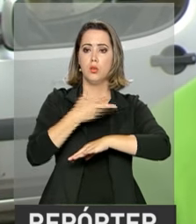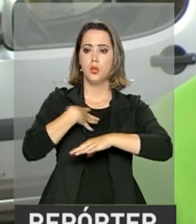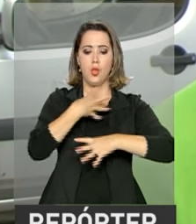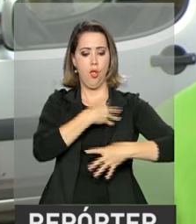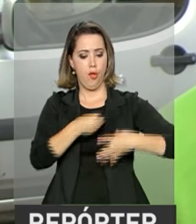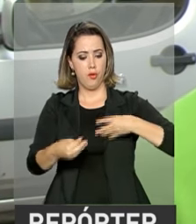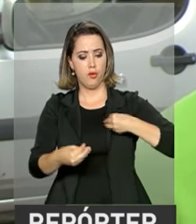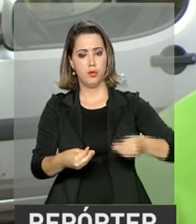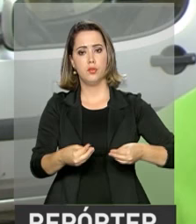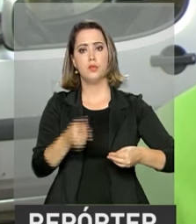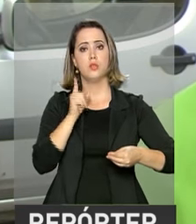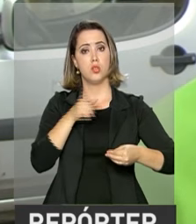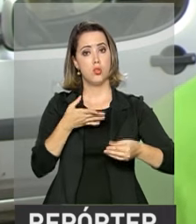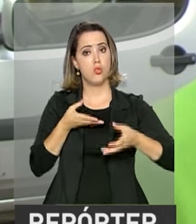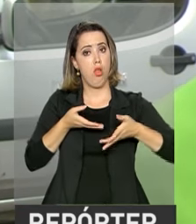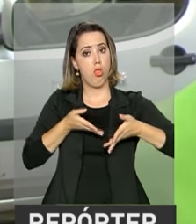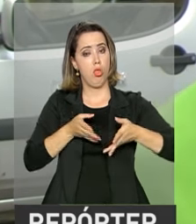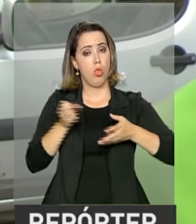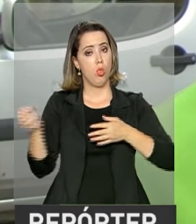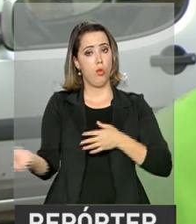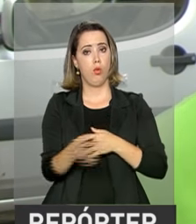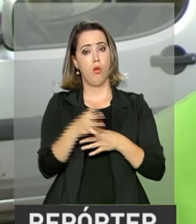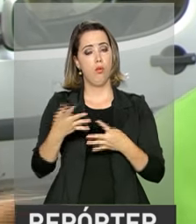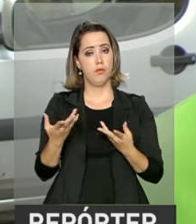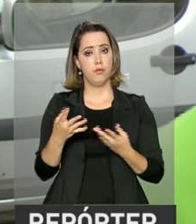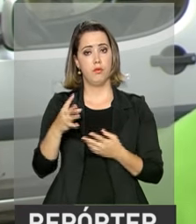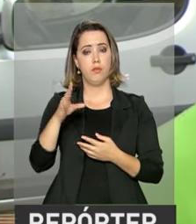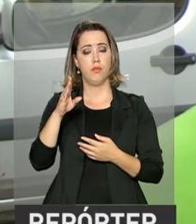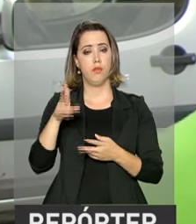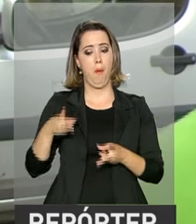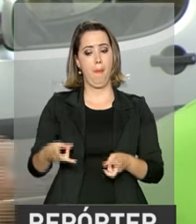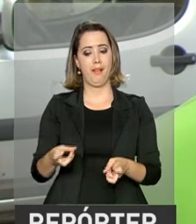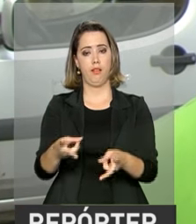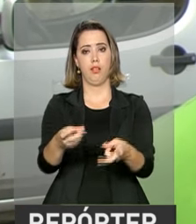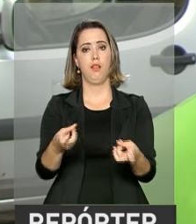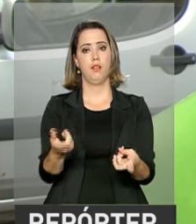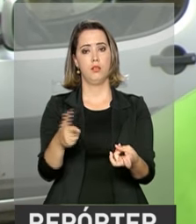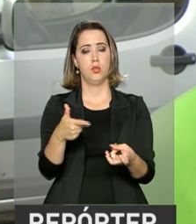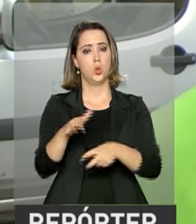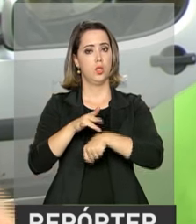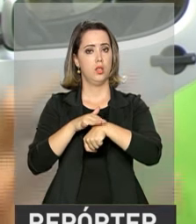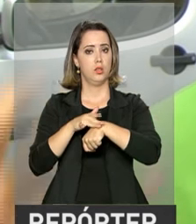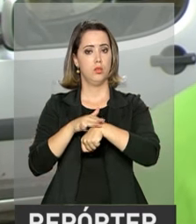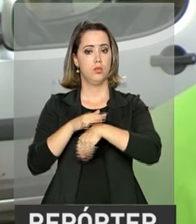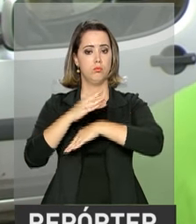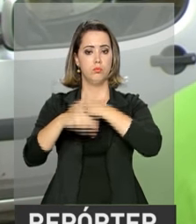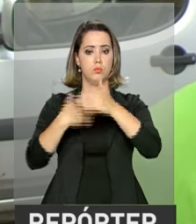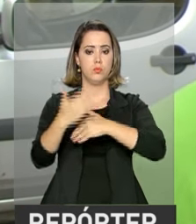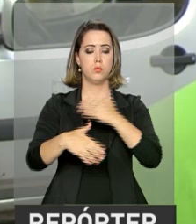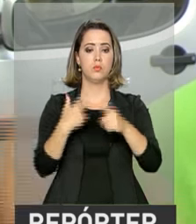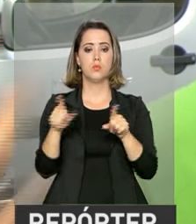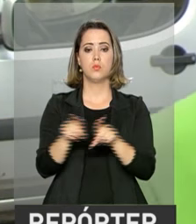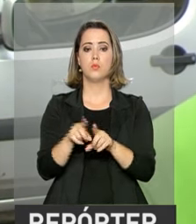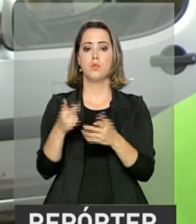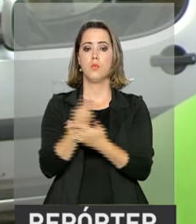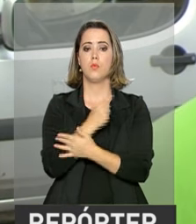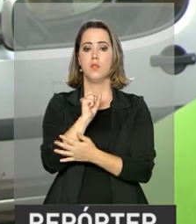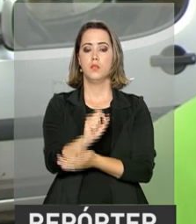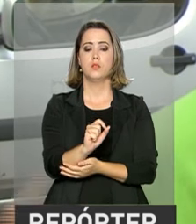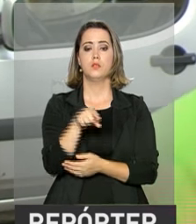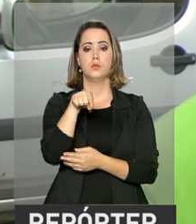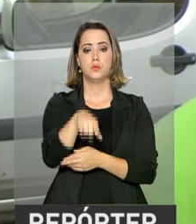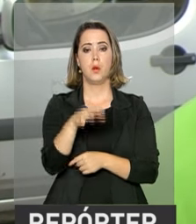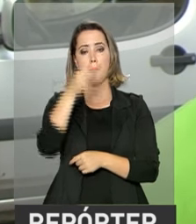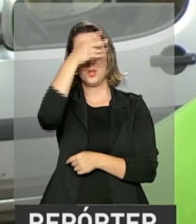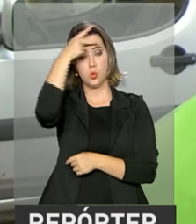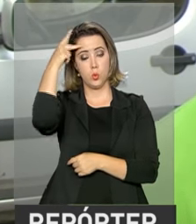já nascem com Wolbachia e assim por diante. Então todas as gerações vão tendo Wolbachia cada vez mais. E a característica disso é que se esse mosquito tem Wolbachia